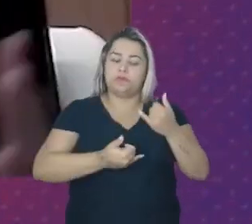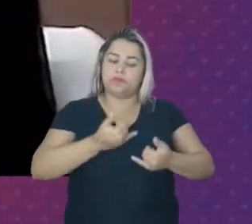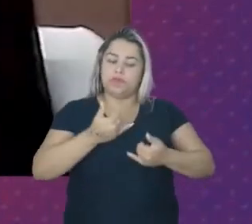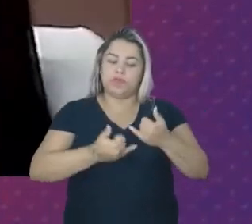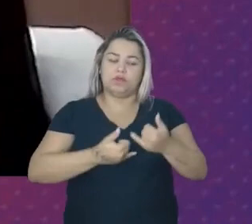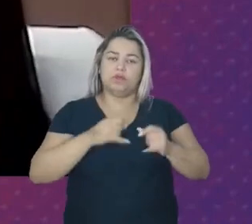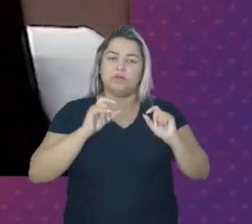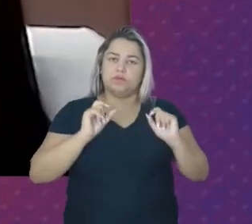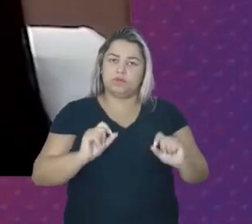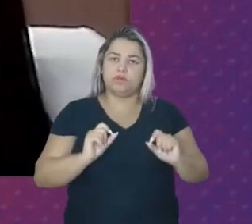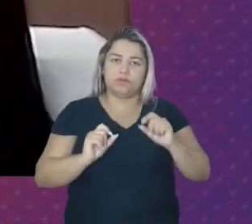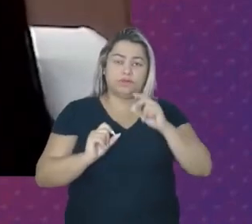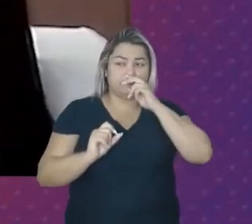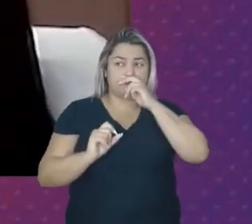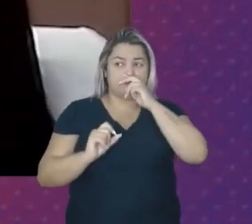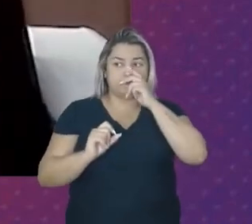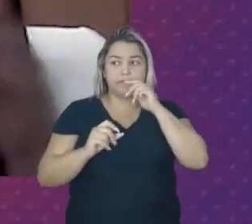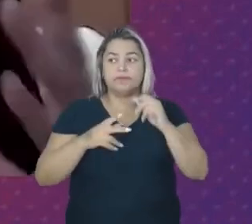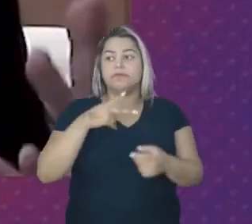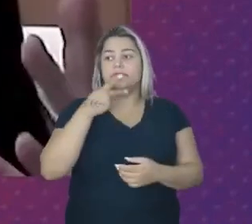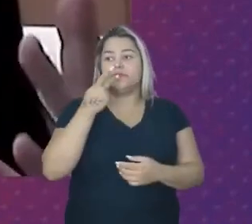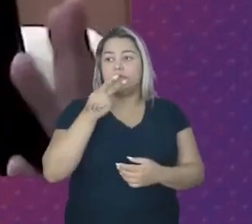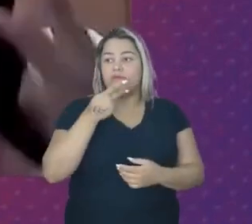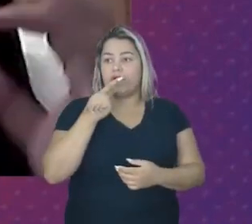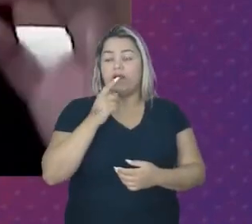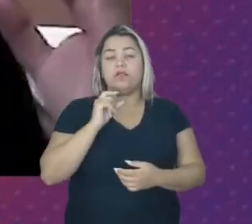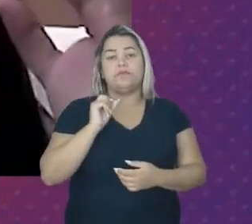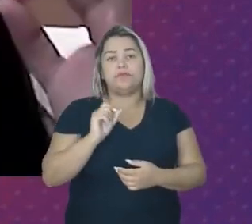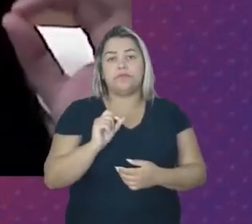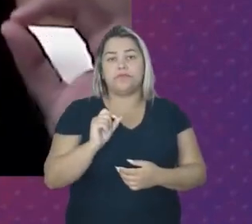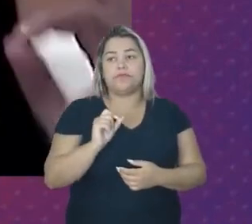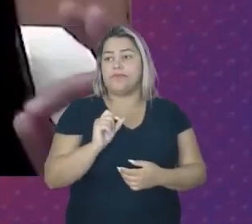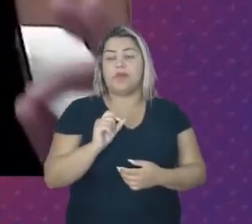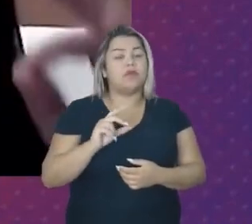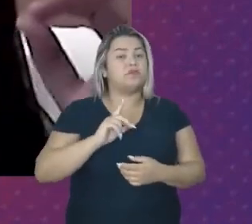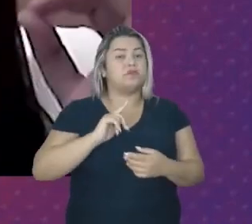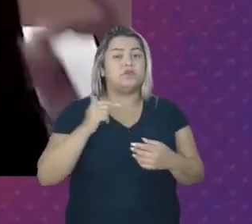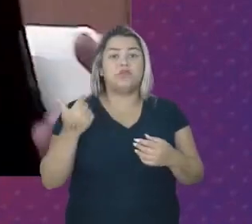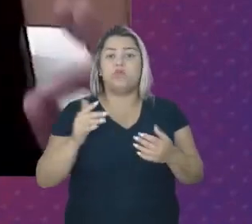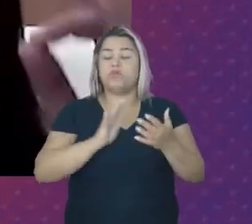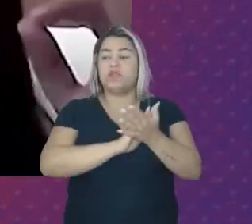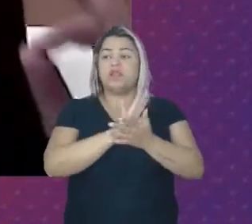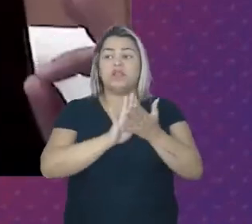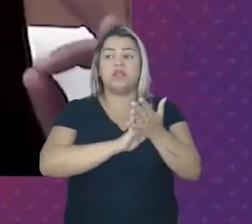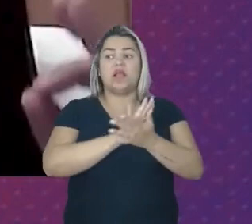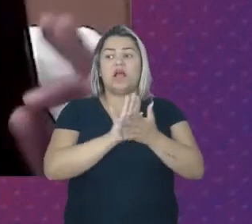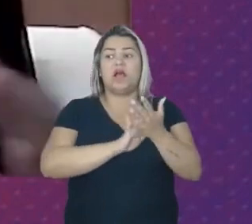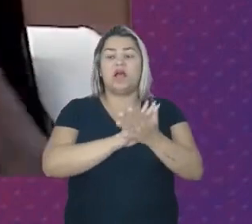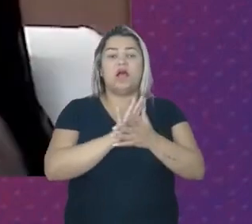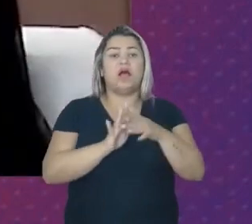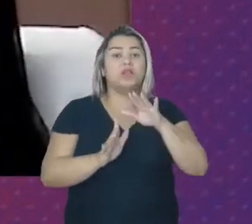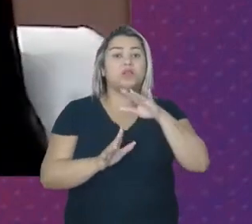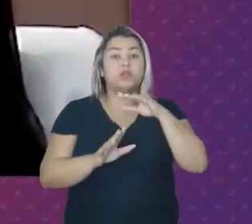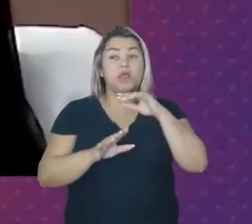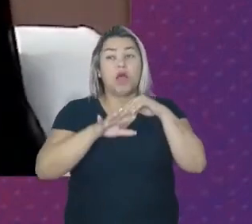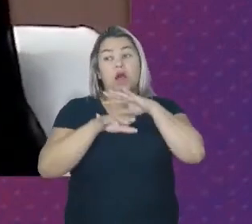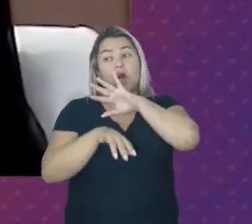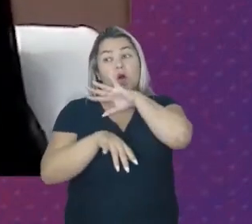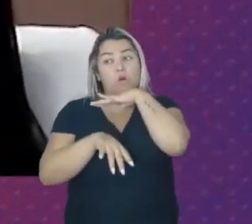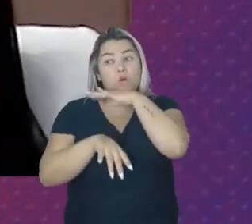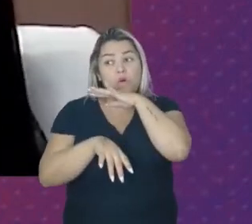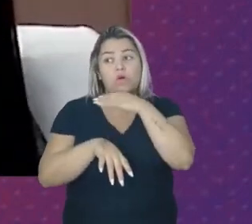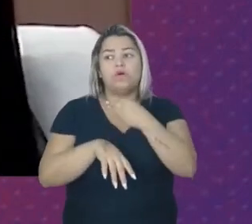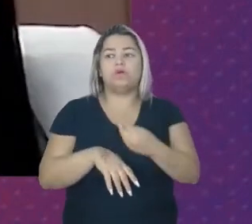uma coisa que diz o seguinte, gente, não tem nada pior nessa vida do que um